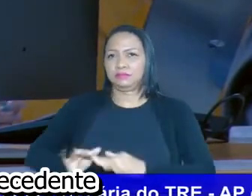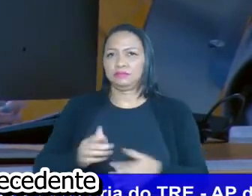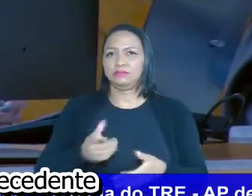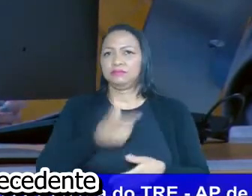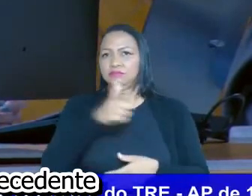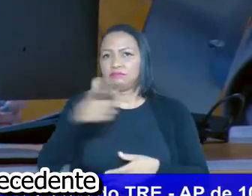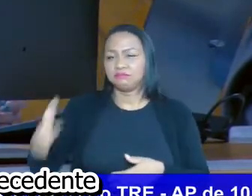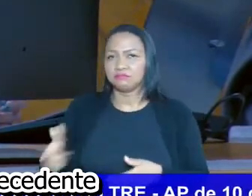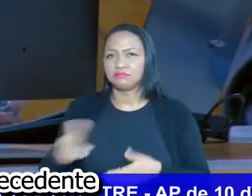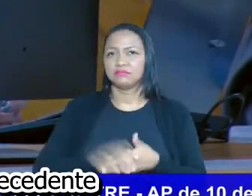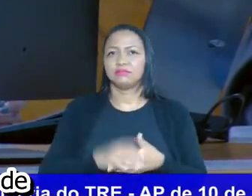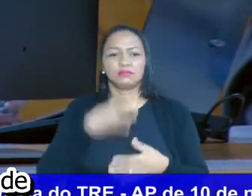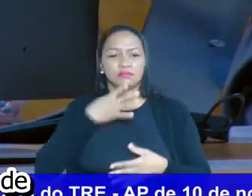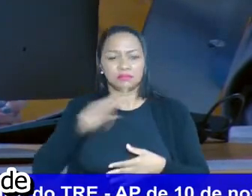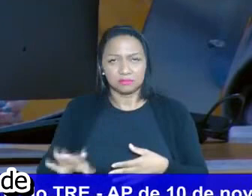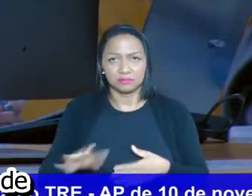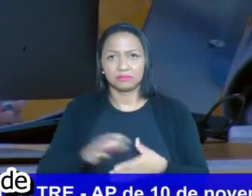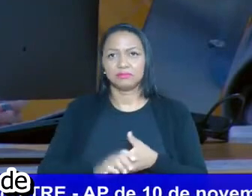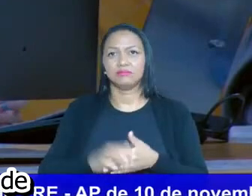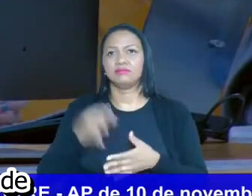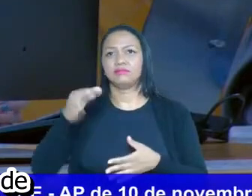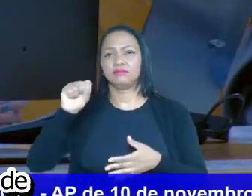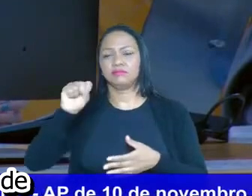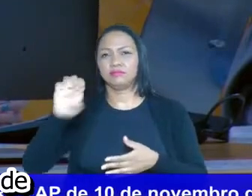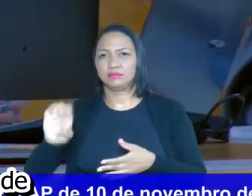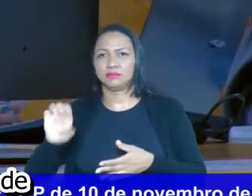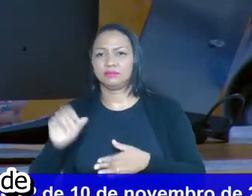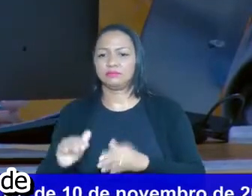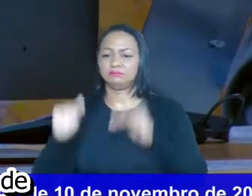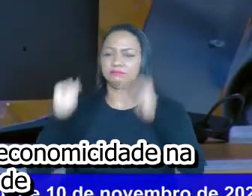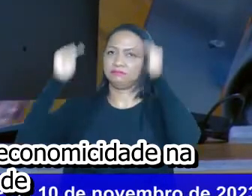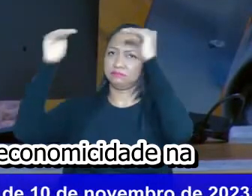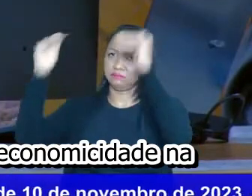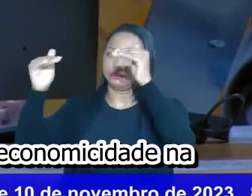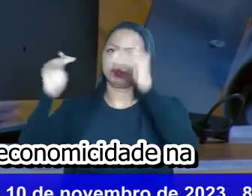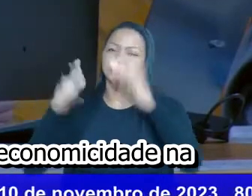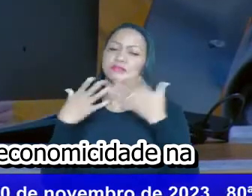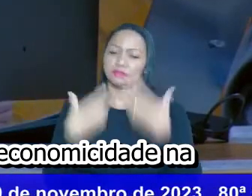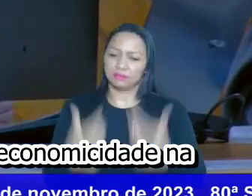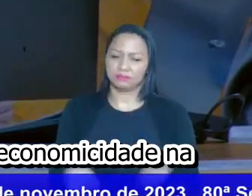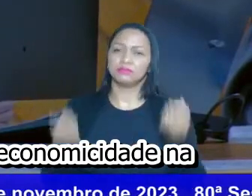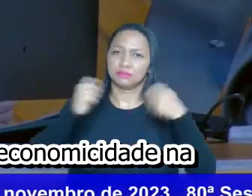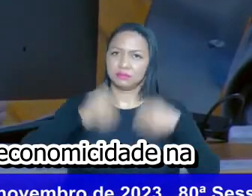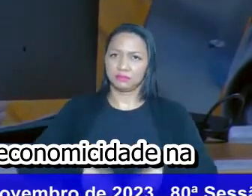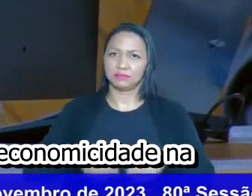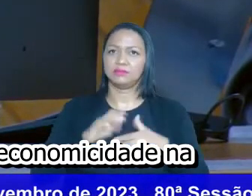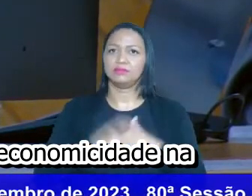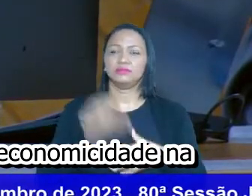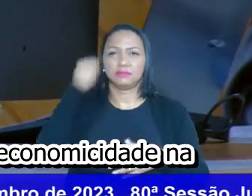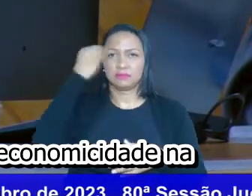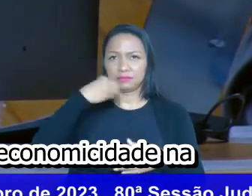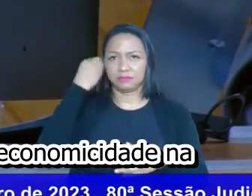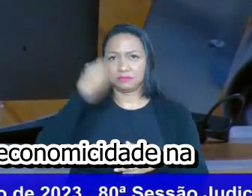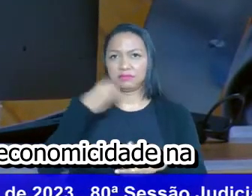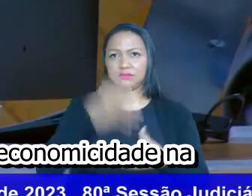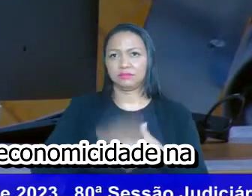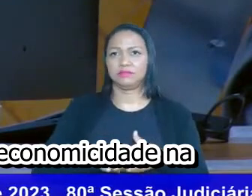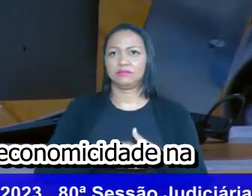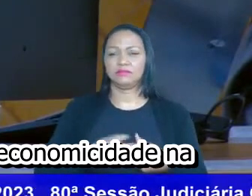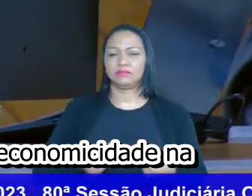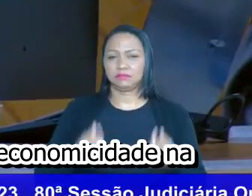não se desconhece o precedente do Tribunal Superior Eleitoral, nesse sentido de admitir a possibilidade de observância do